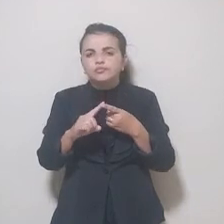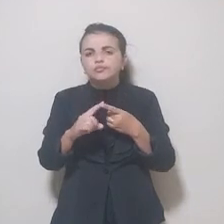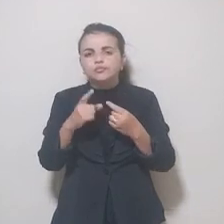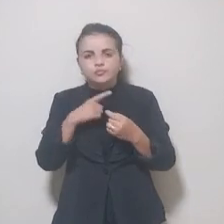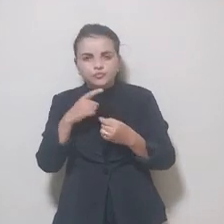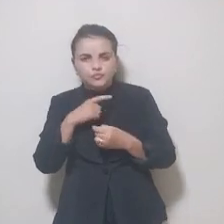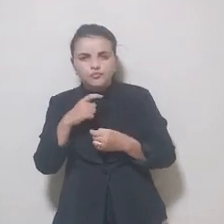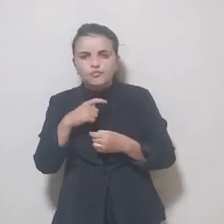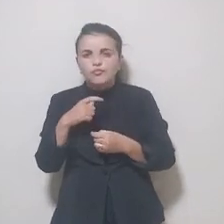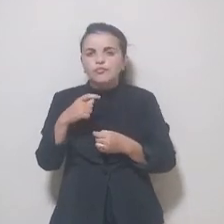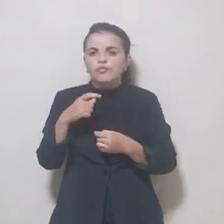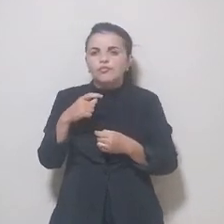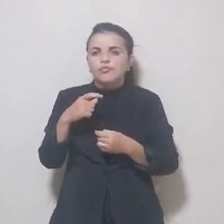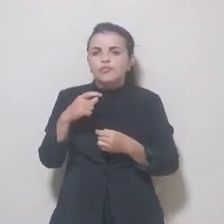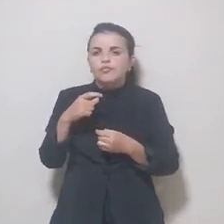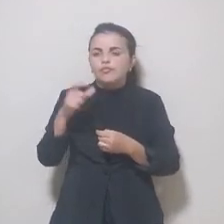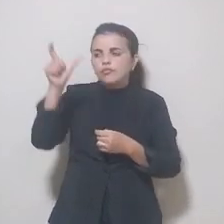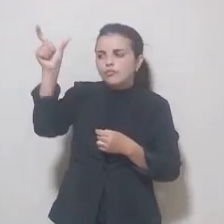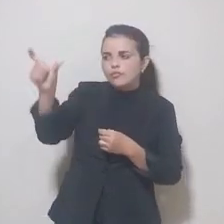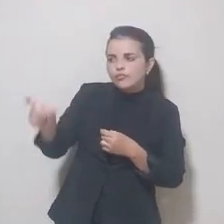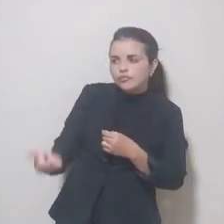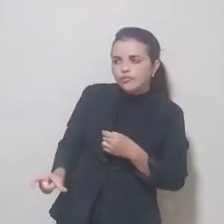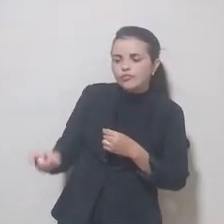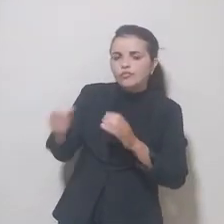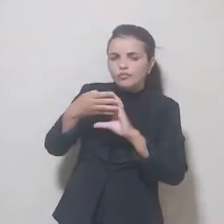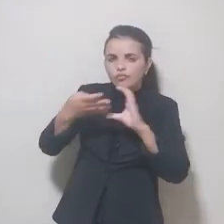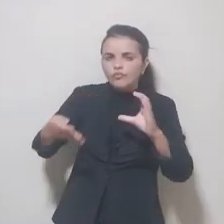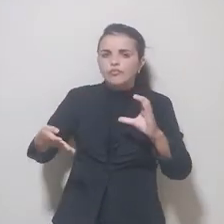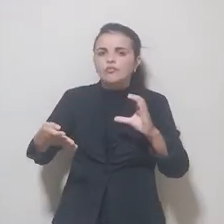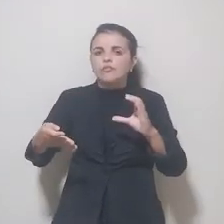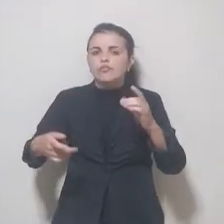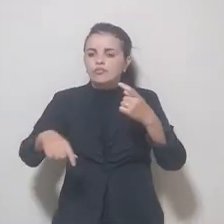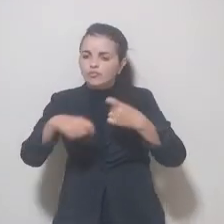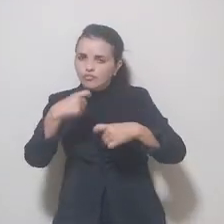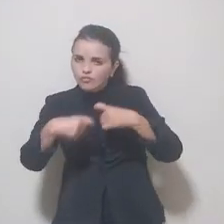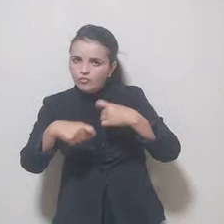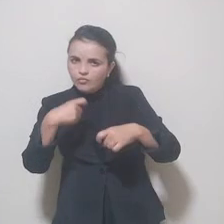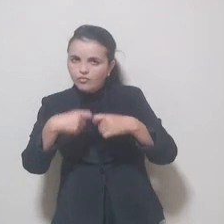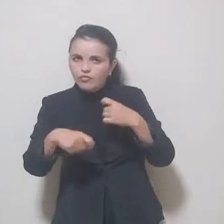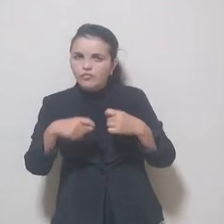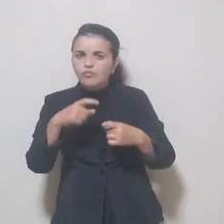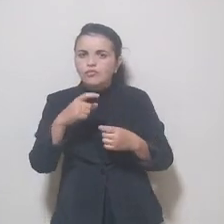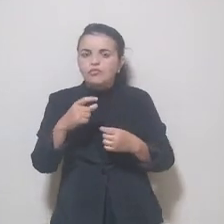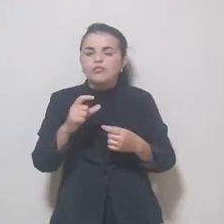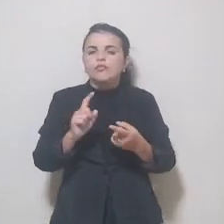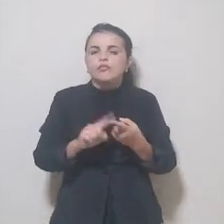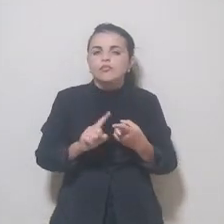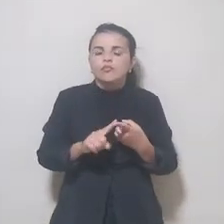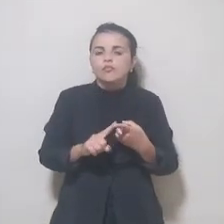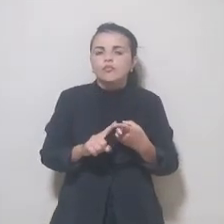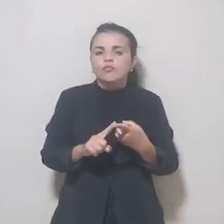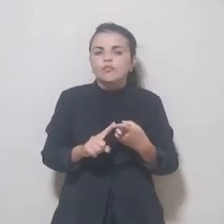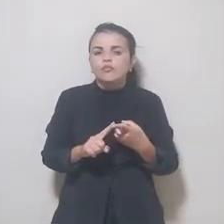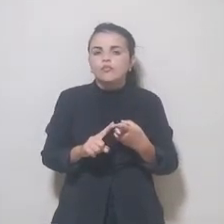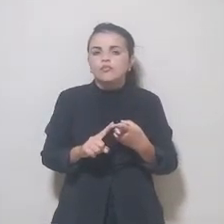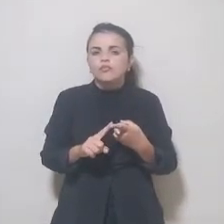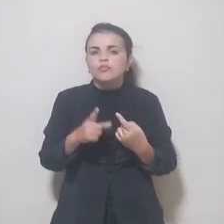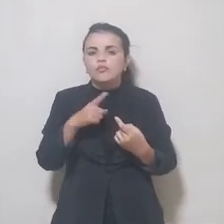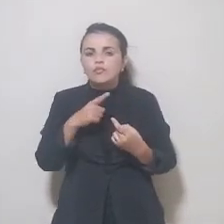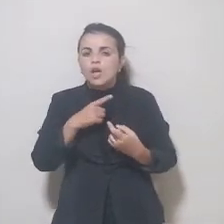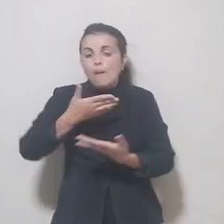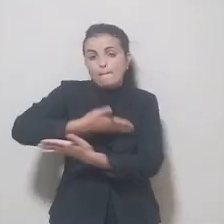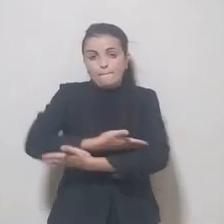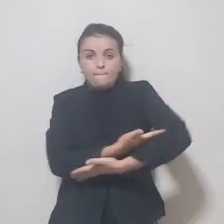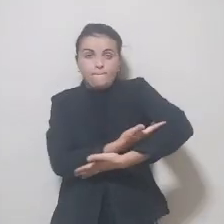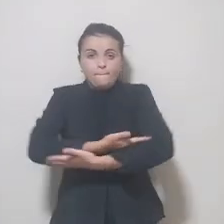secundárias, as características sexuais secundárias. Que, por exemplo, a gente tem as características primárias, que é quando digamos que o bebê